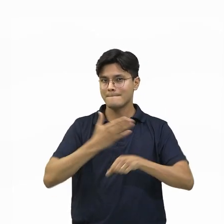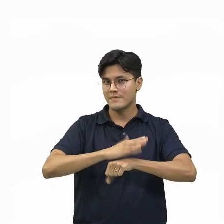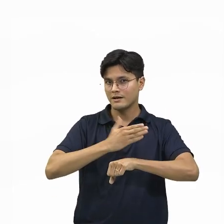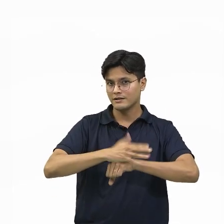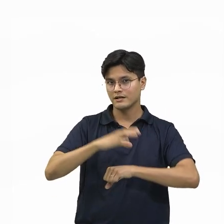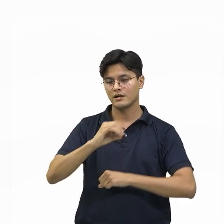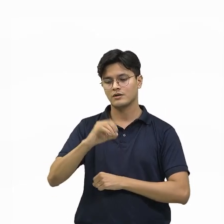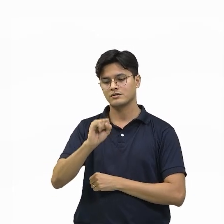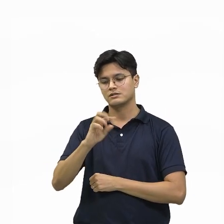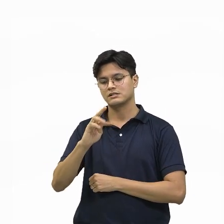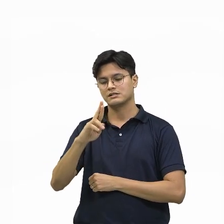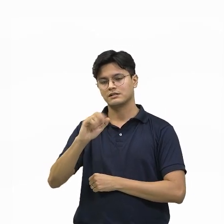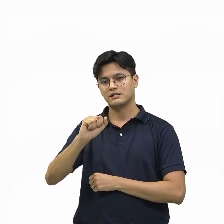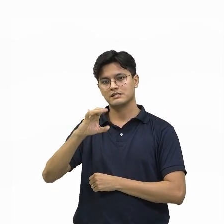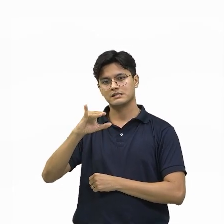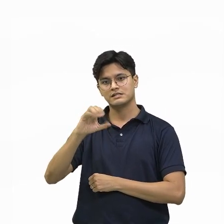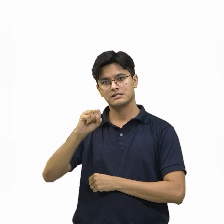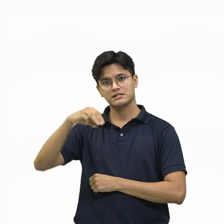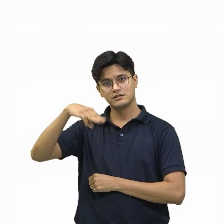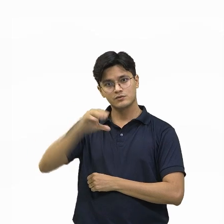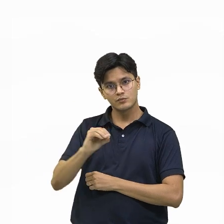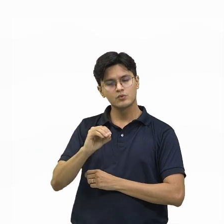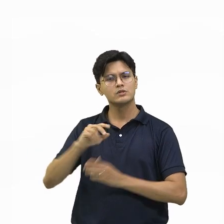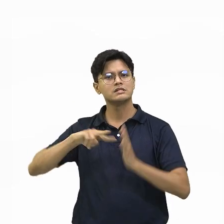por 10 anos, tá bom?